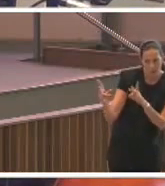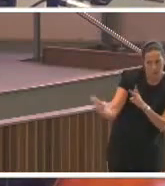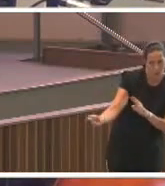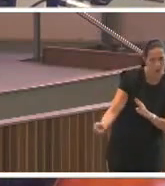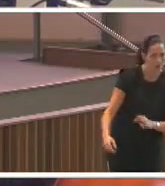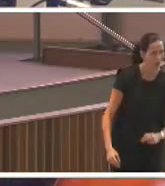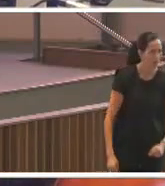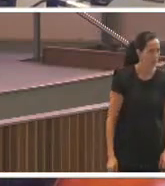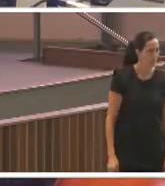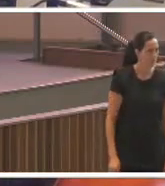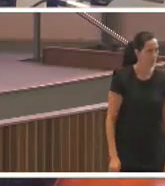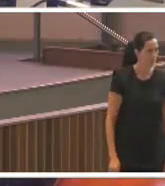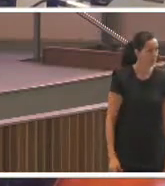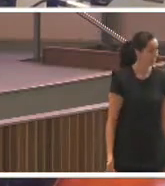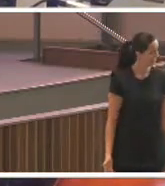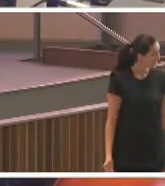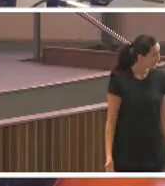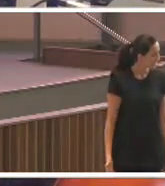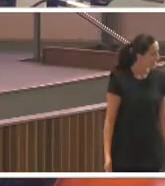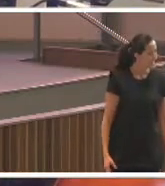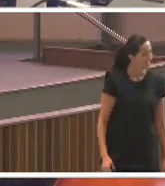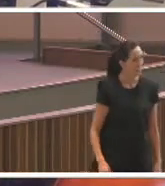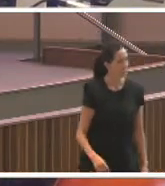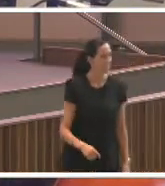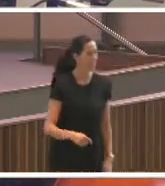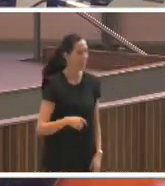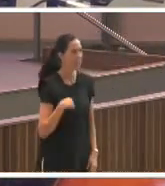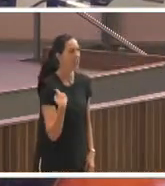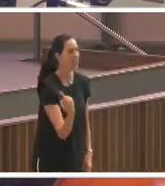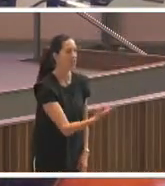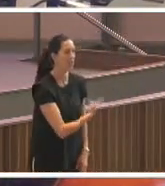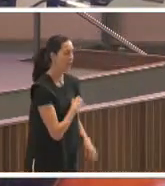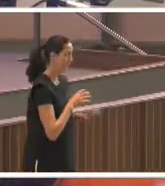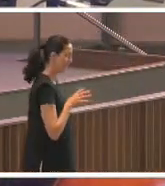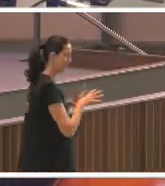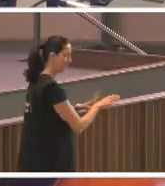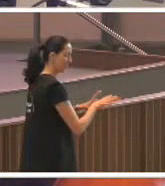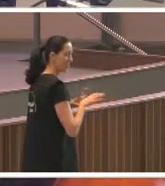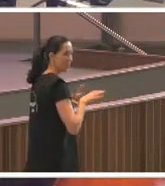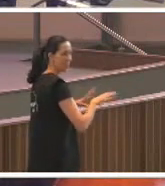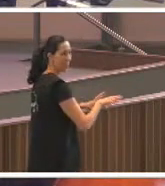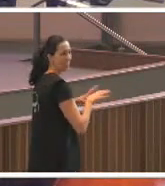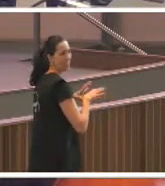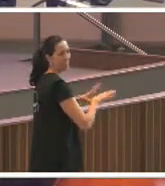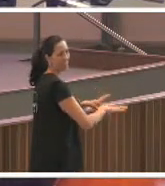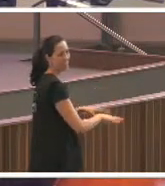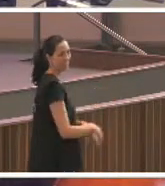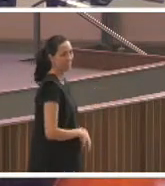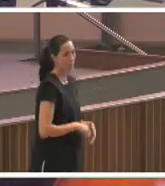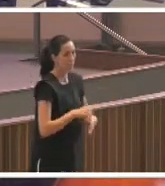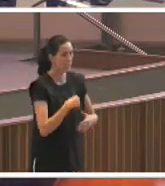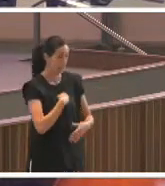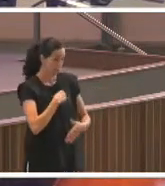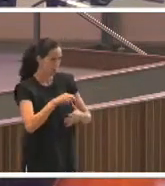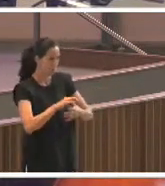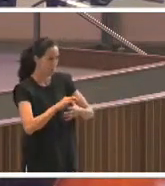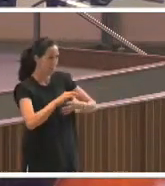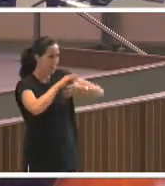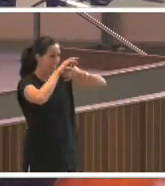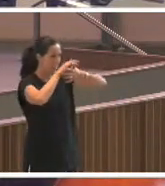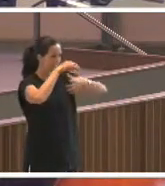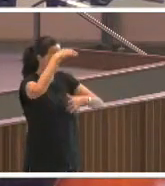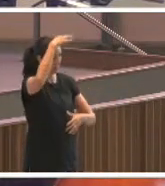orgulho, e não é pecado ter orgulho por essa autoridade espiritual, porque o